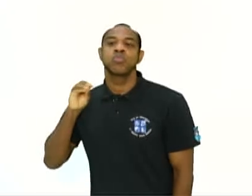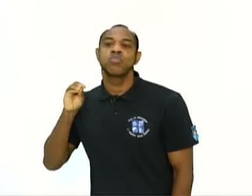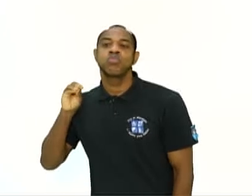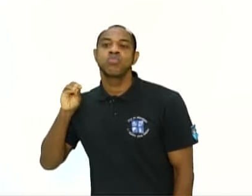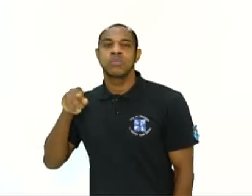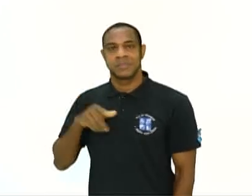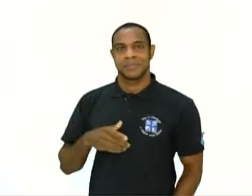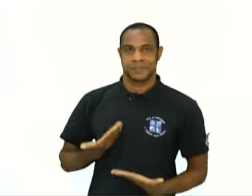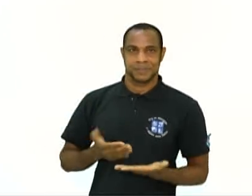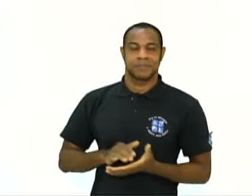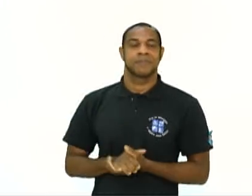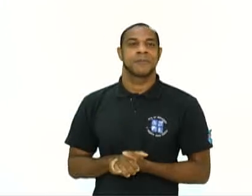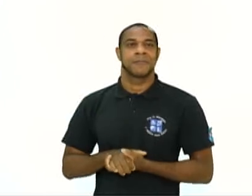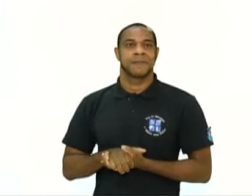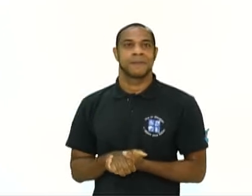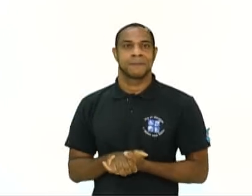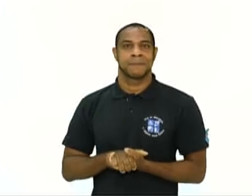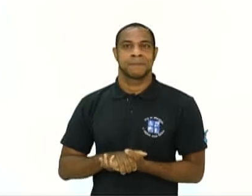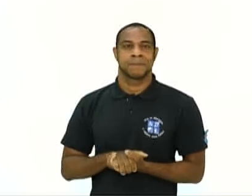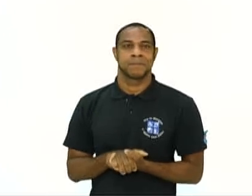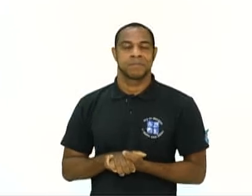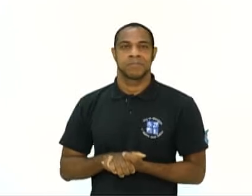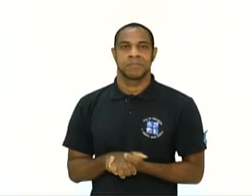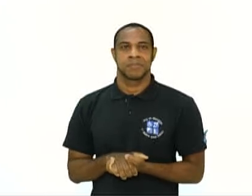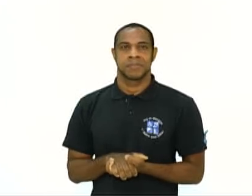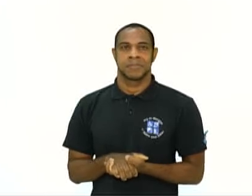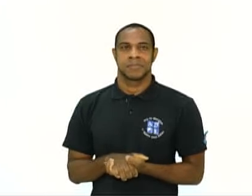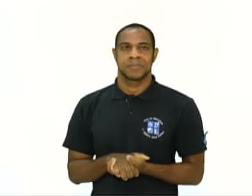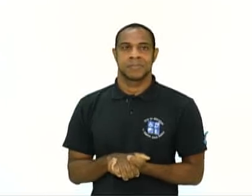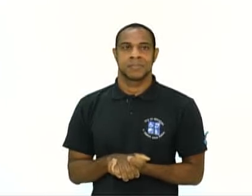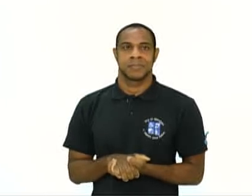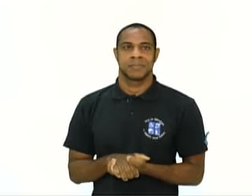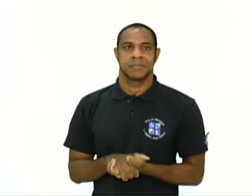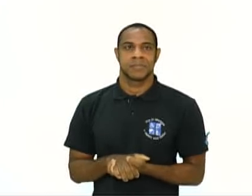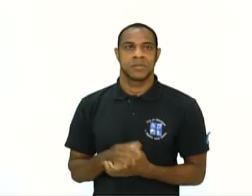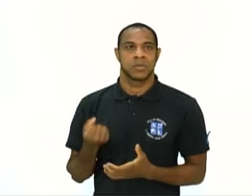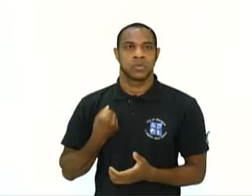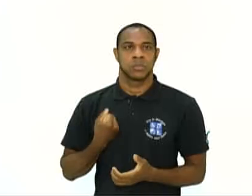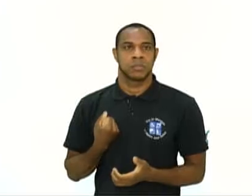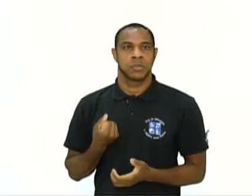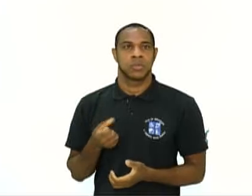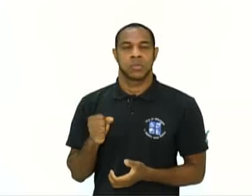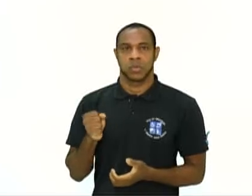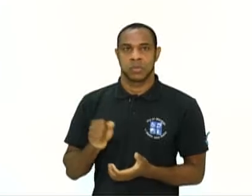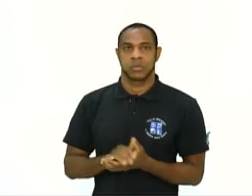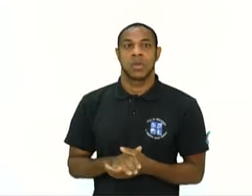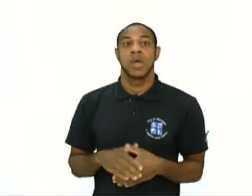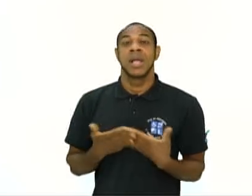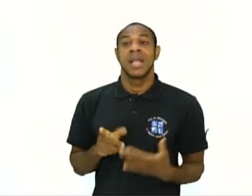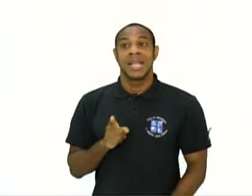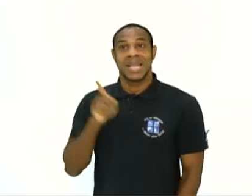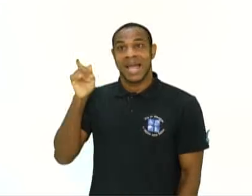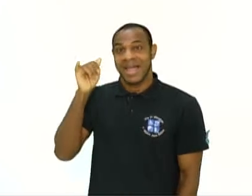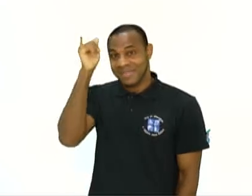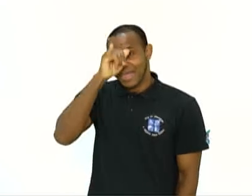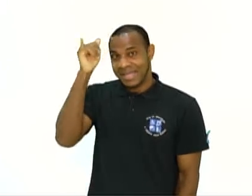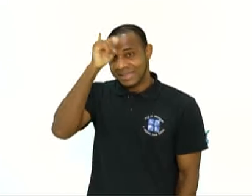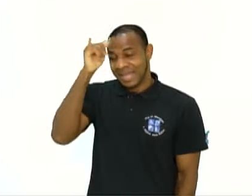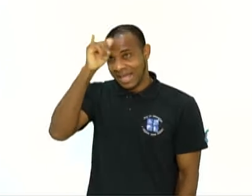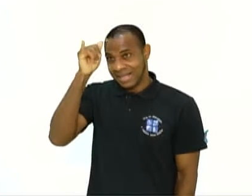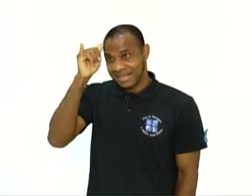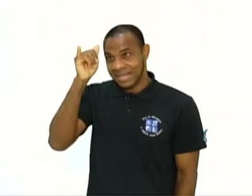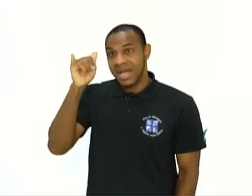Number 8. In Italy, which sign means goodbye? Então, lá na Itália, qual o sinal que indica